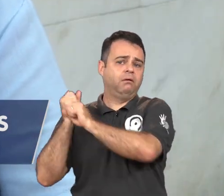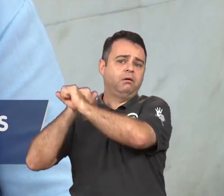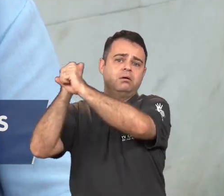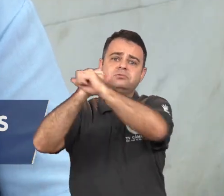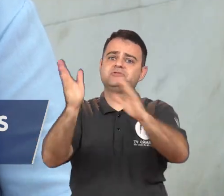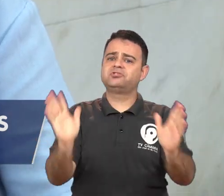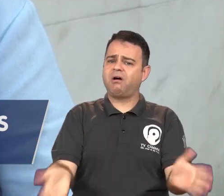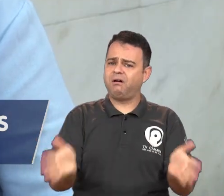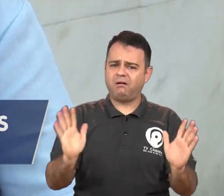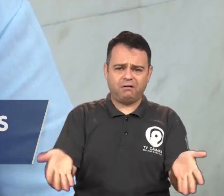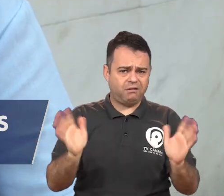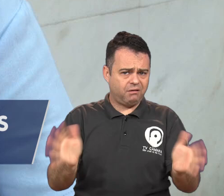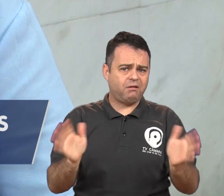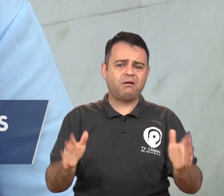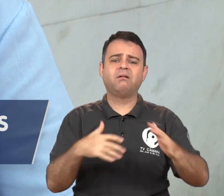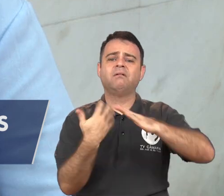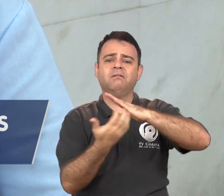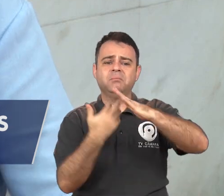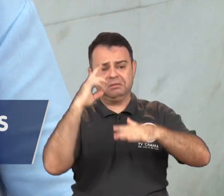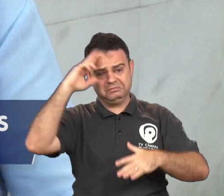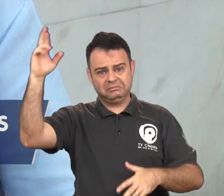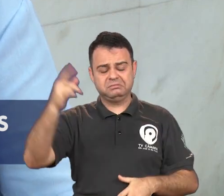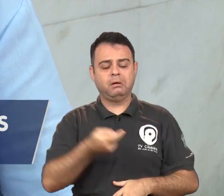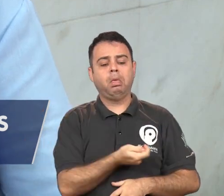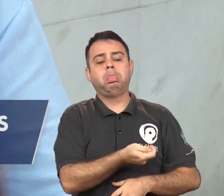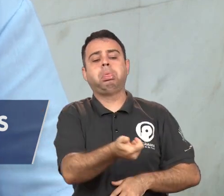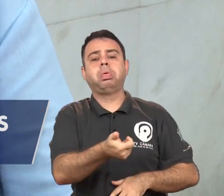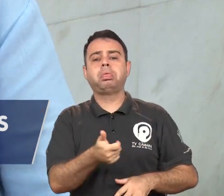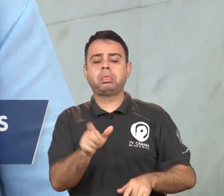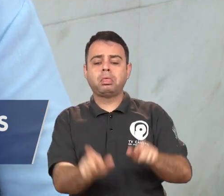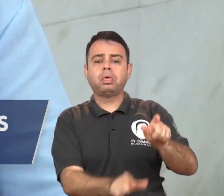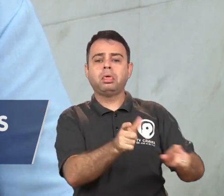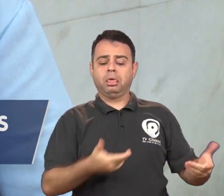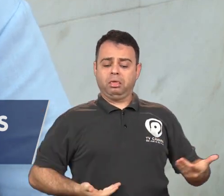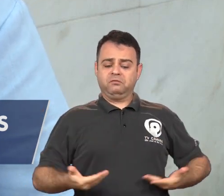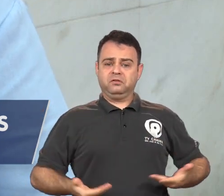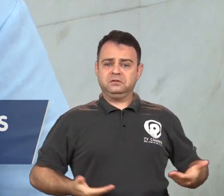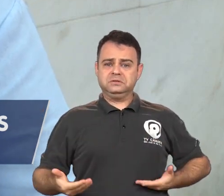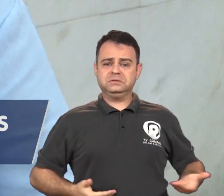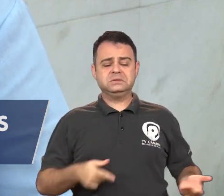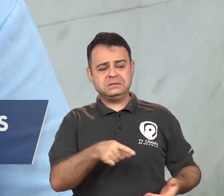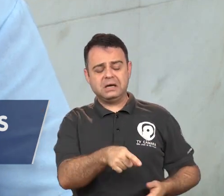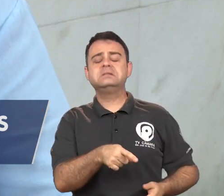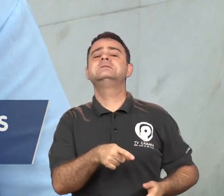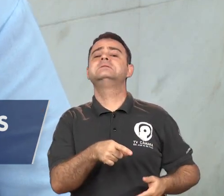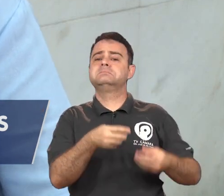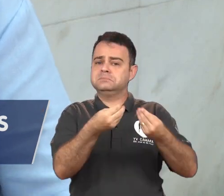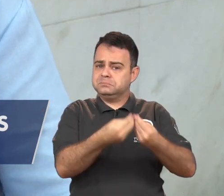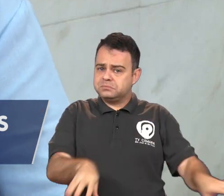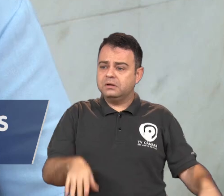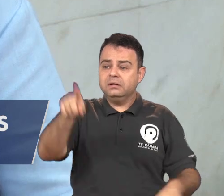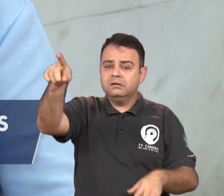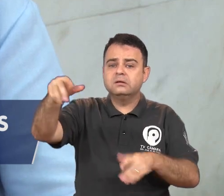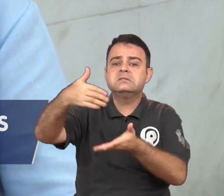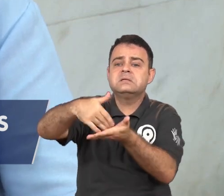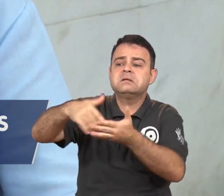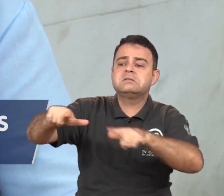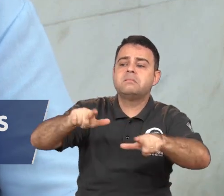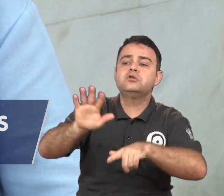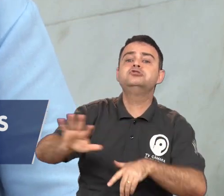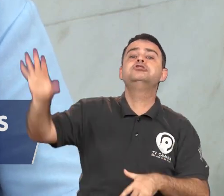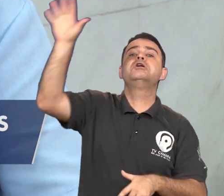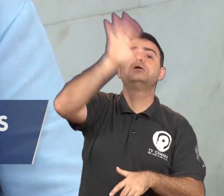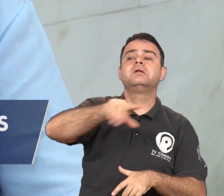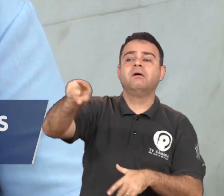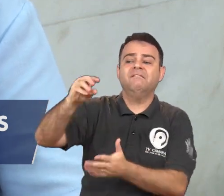né? Terceirizados é uma situação que se arrasta. A gente viu e vê como está serviços gerais. Por que está assim? Falta